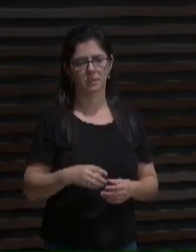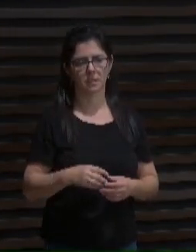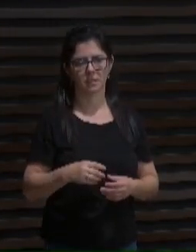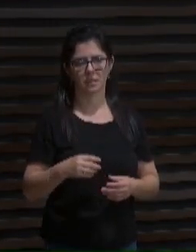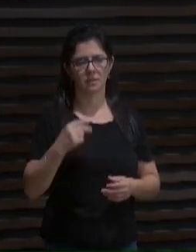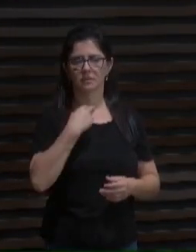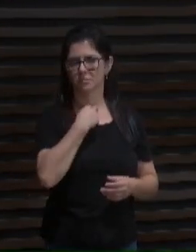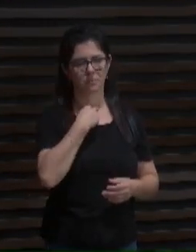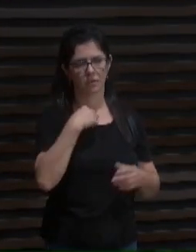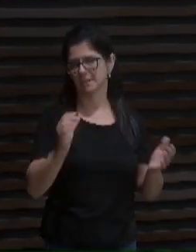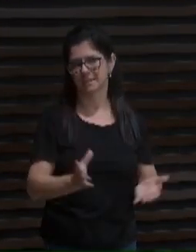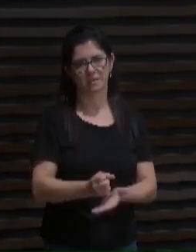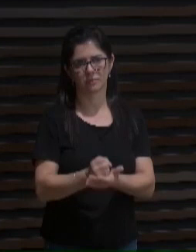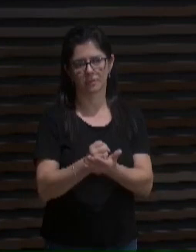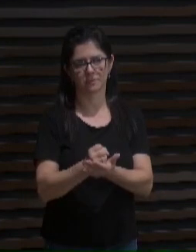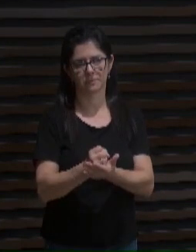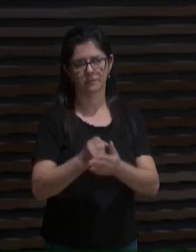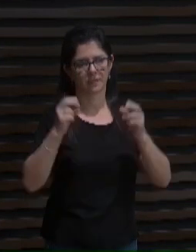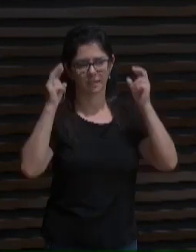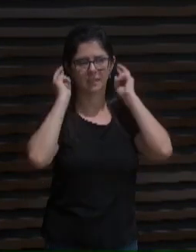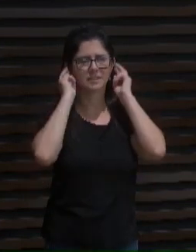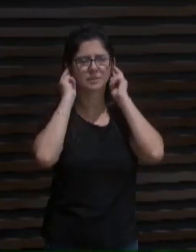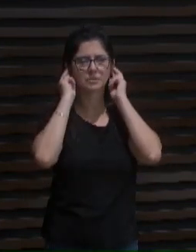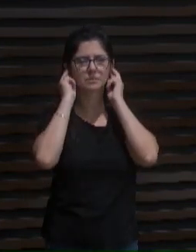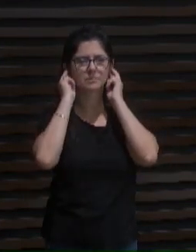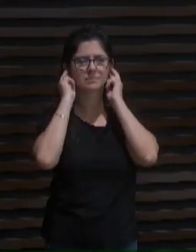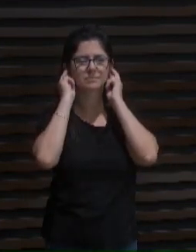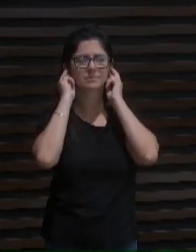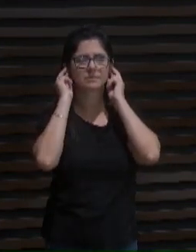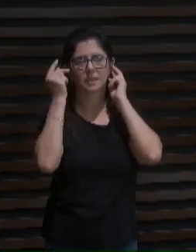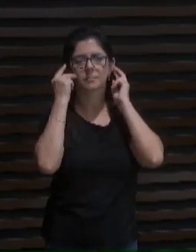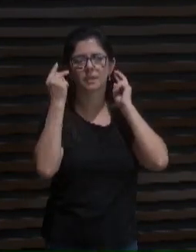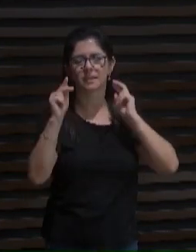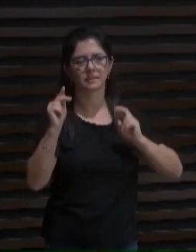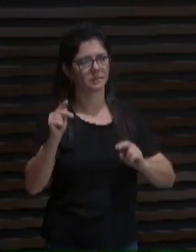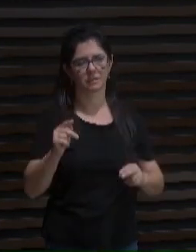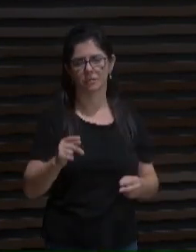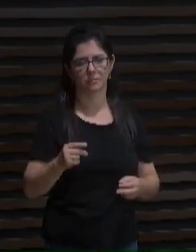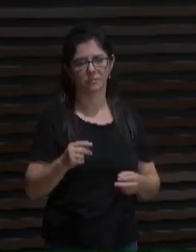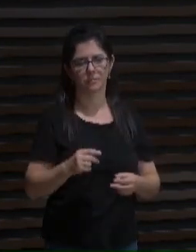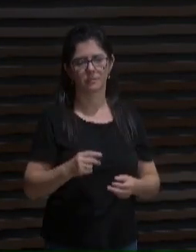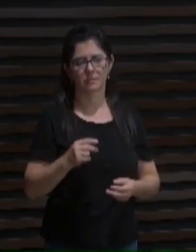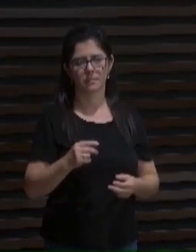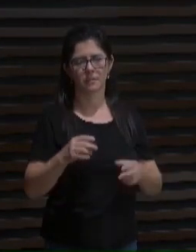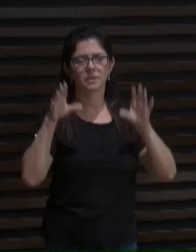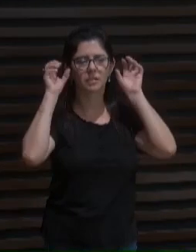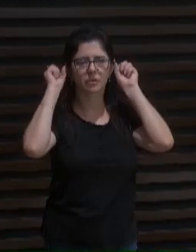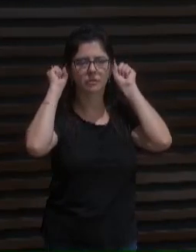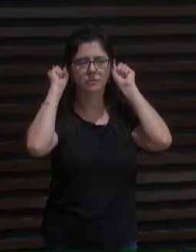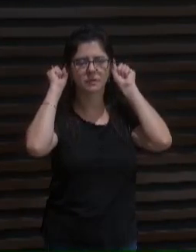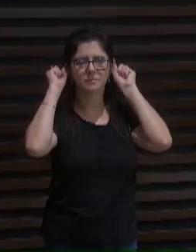que não possa salvar, nem surdo seu ouvido, para não poder ouvir. Mas